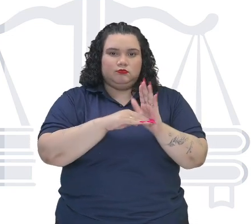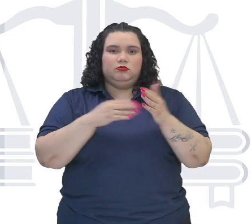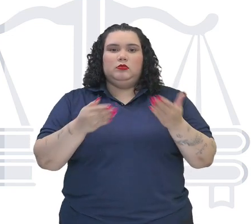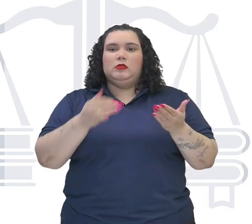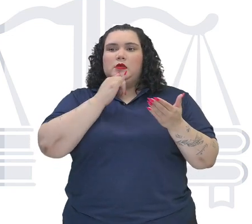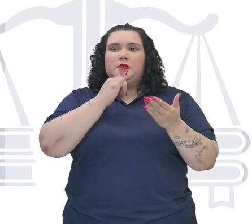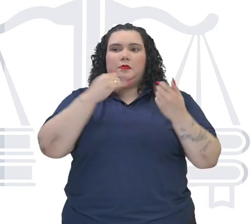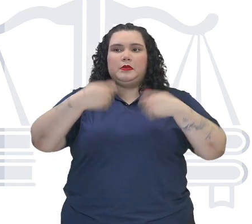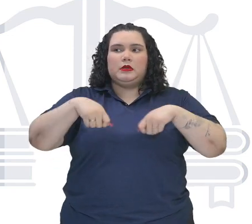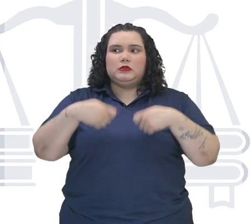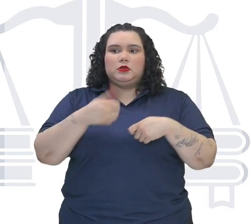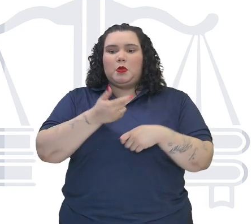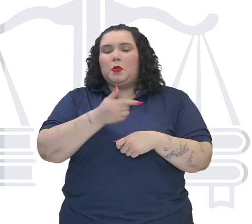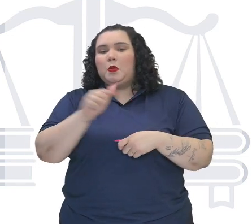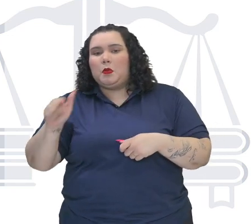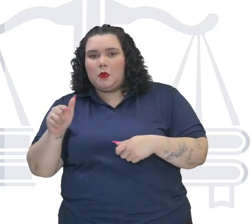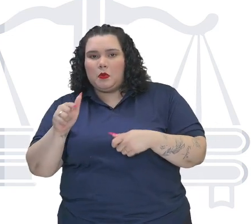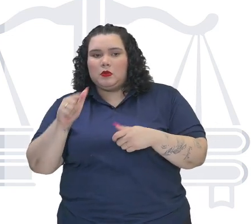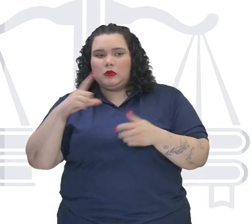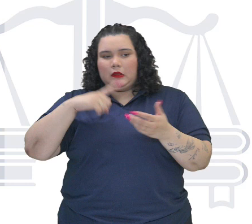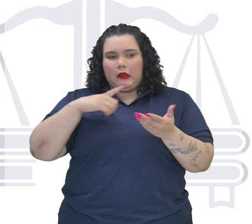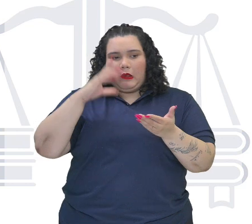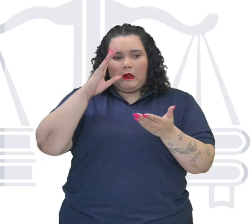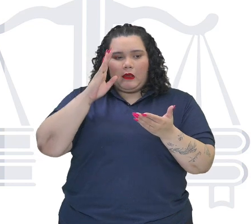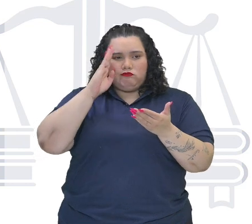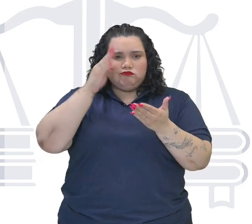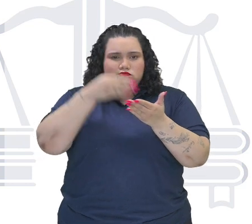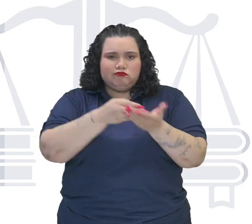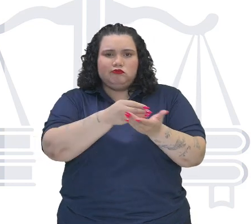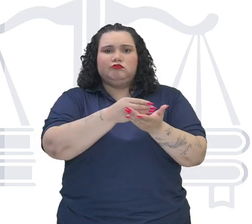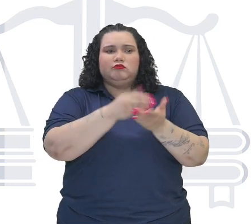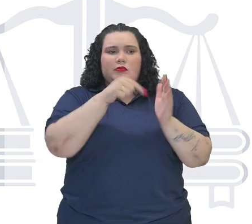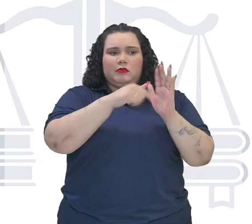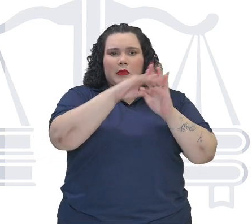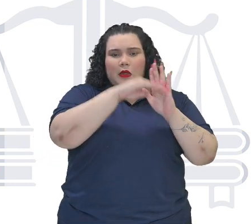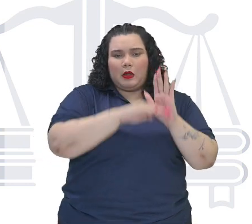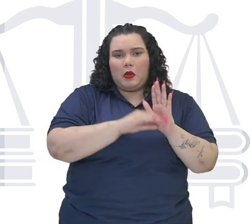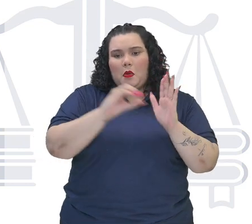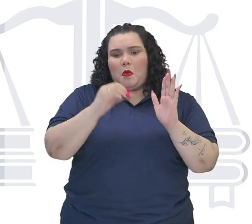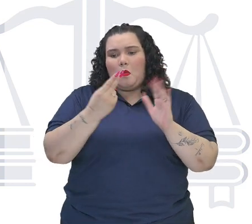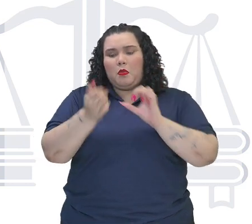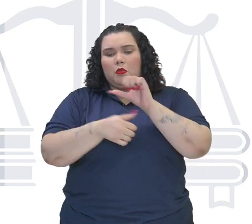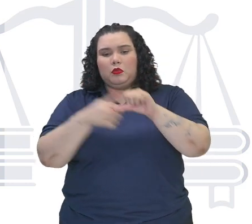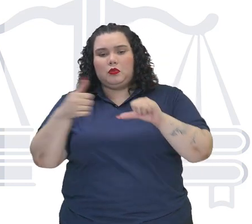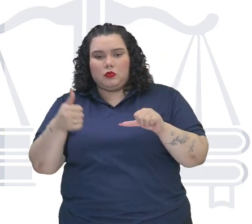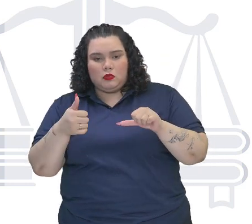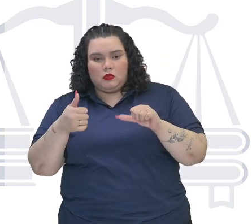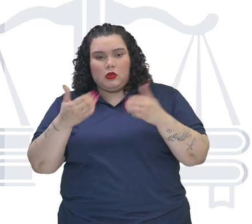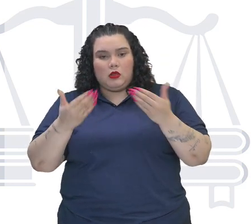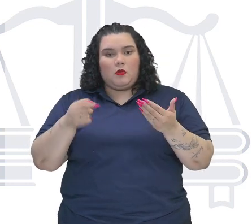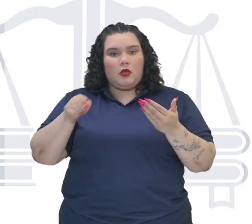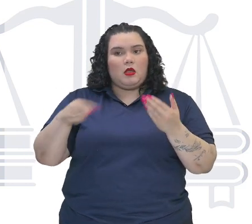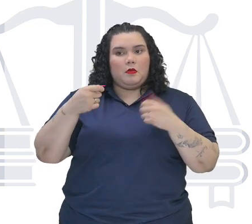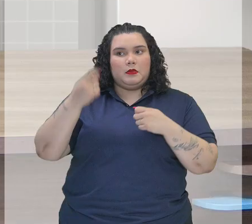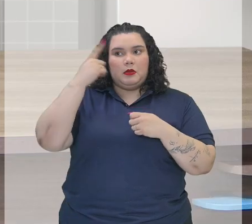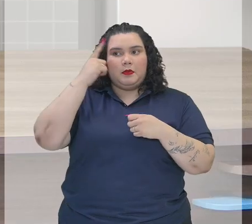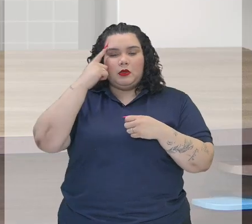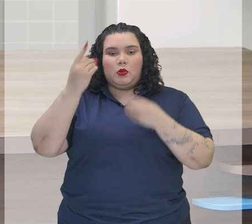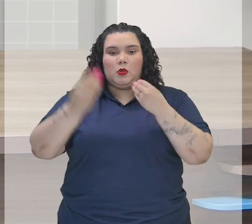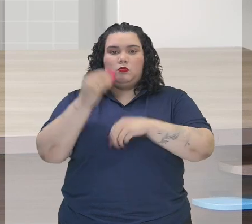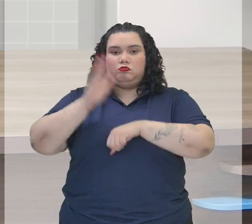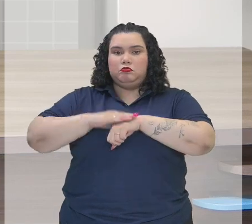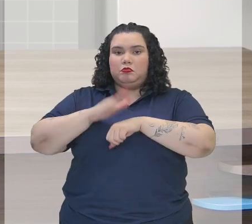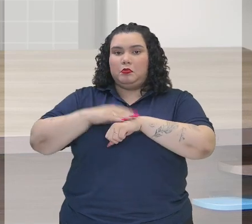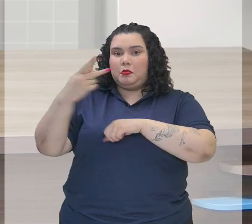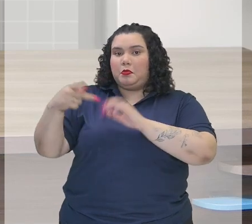precisou fazer outros, ou ele nem seguiu. Então, no momento em que ele tem ali o monitoramento, ele pode pensar sobre suas próprias